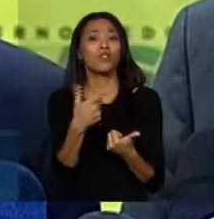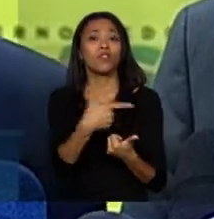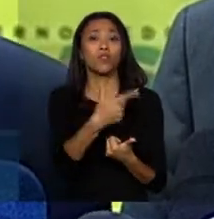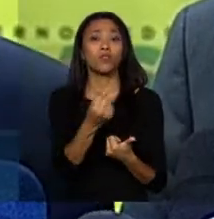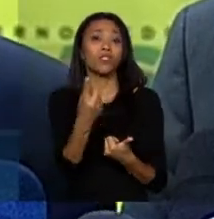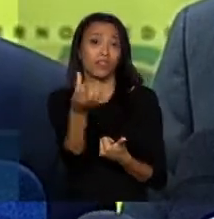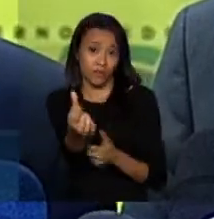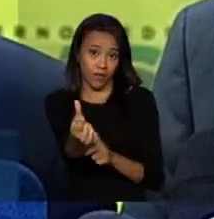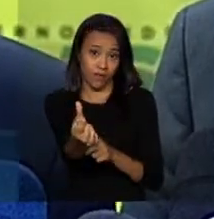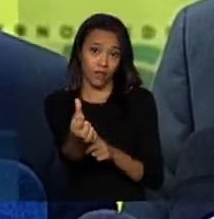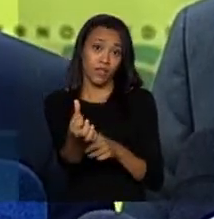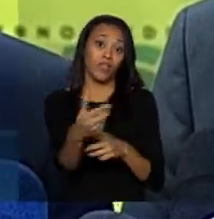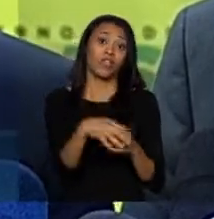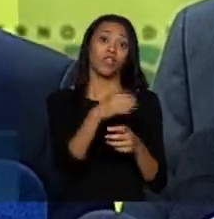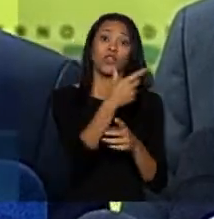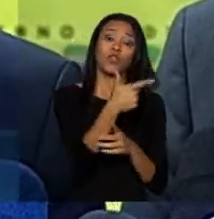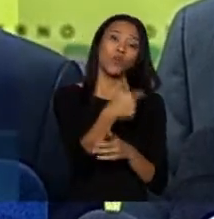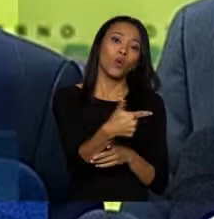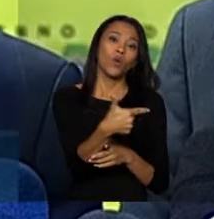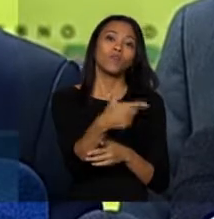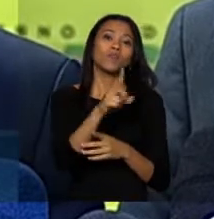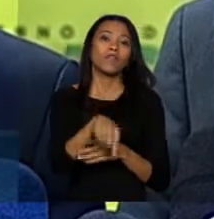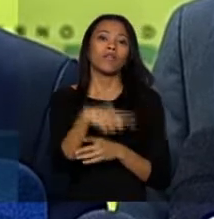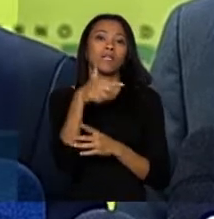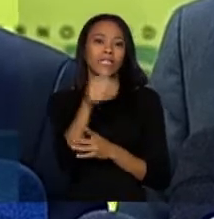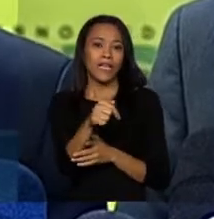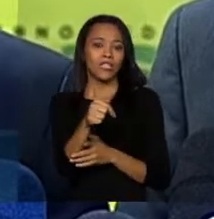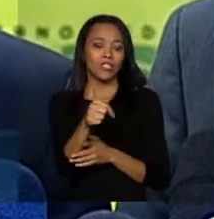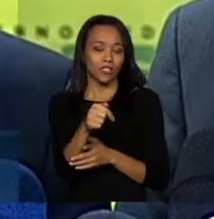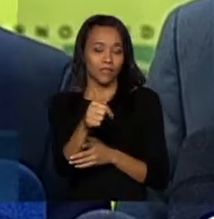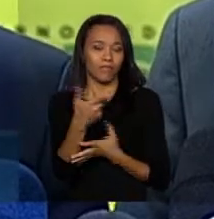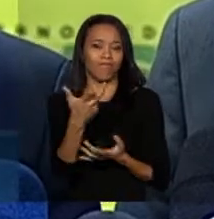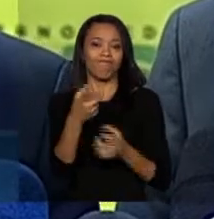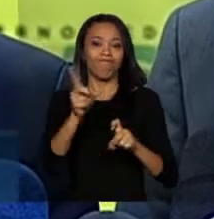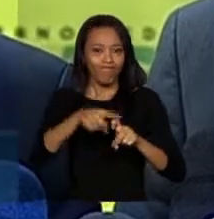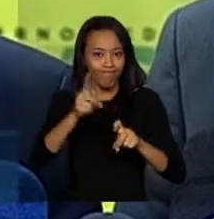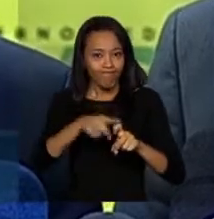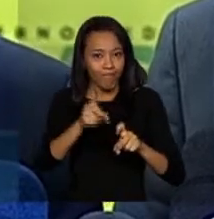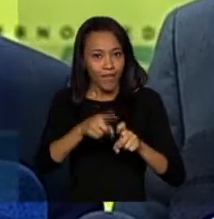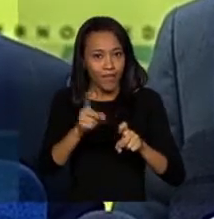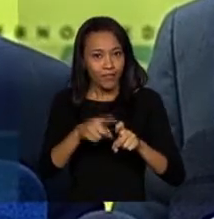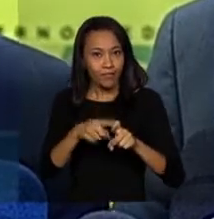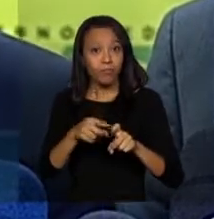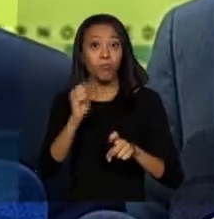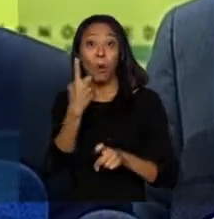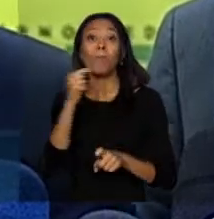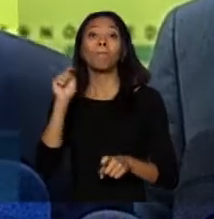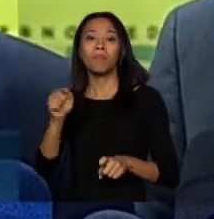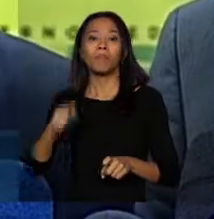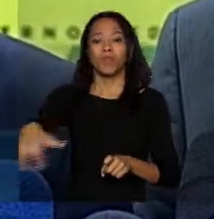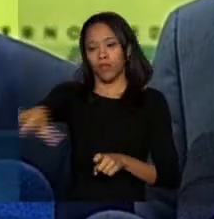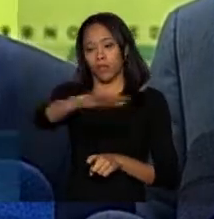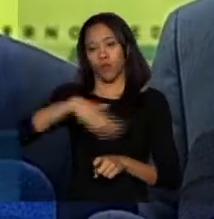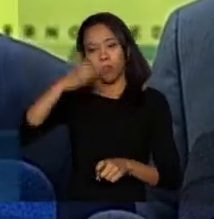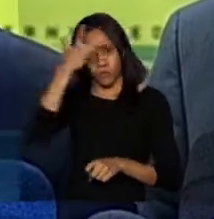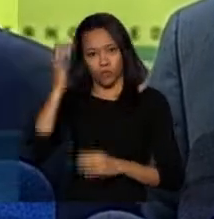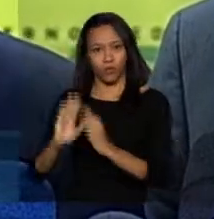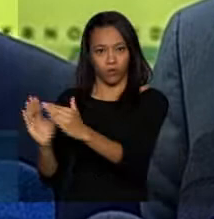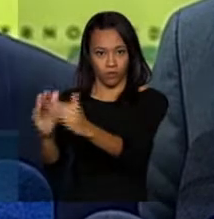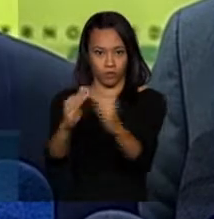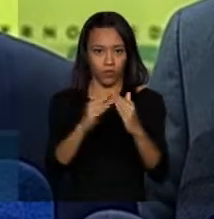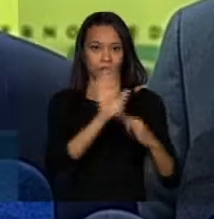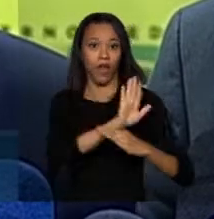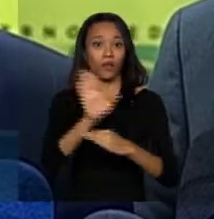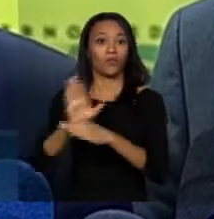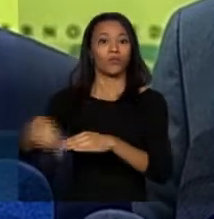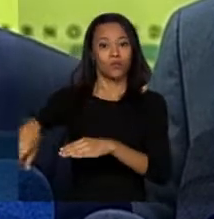uma proporção de 2,7 médicos por mil habitantes, que dará ao Brasil alguma coisa em torno de 600 mil médicos